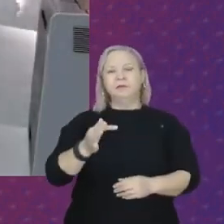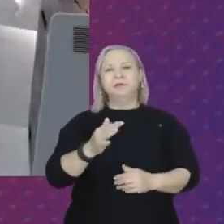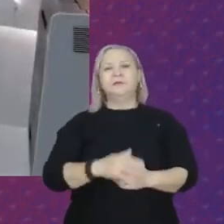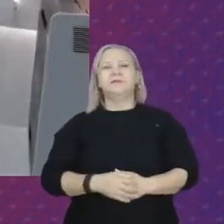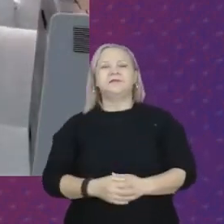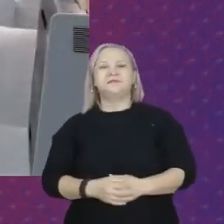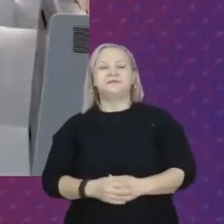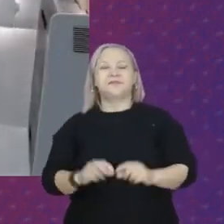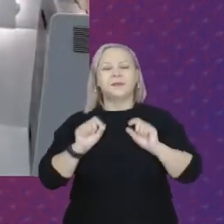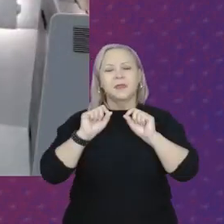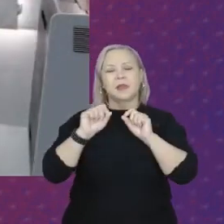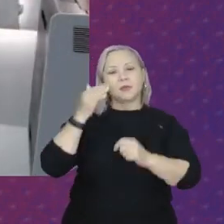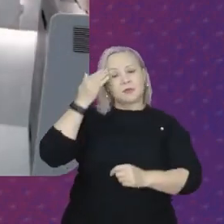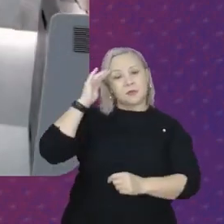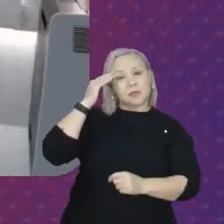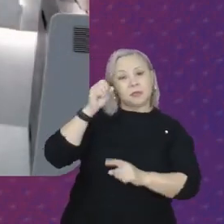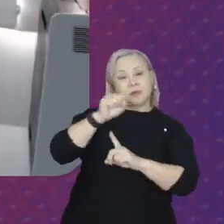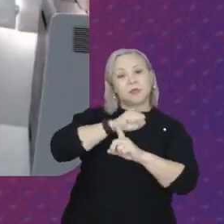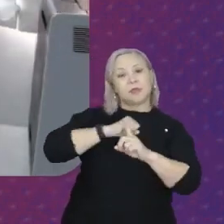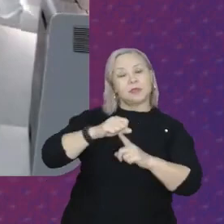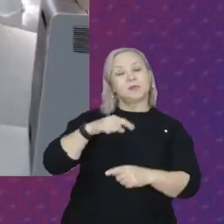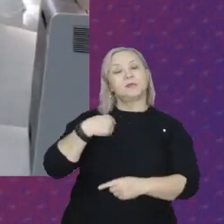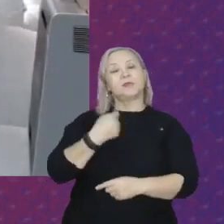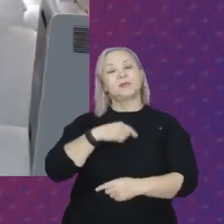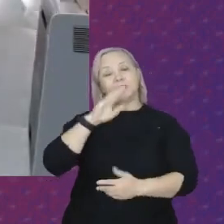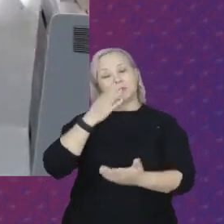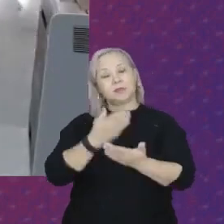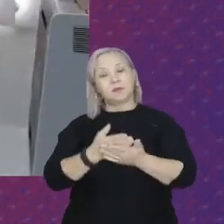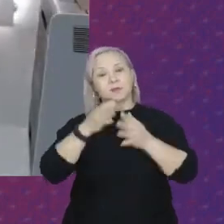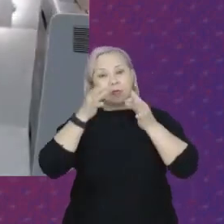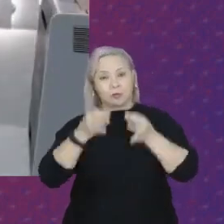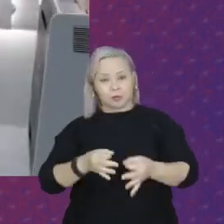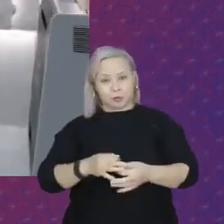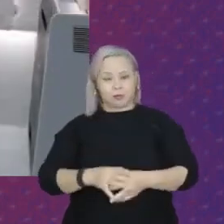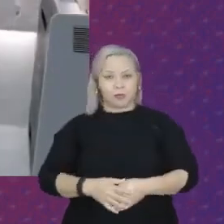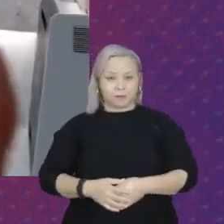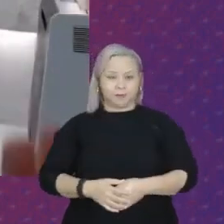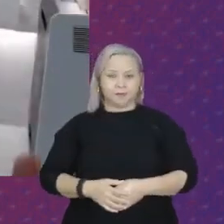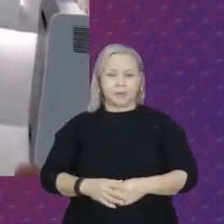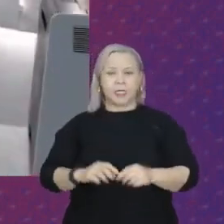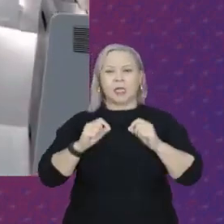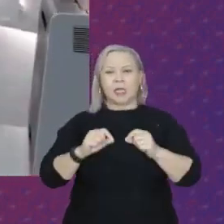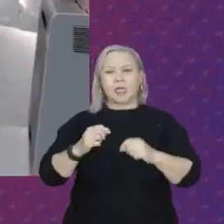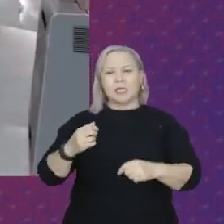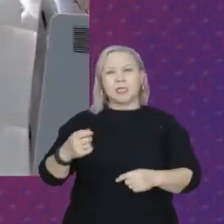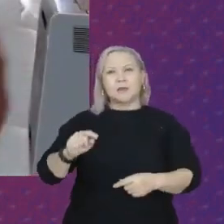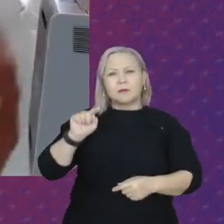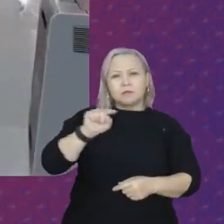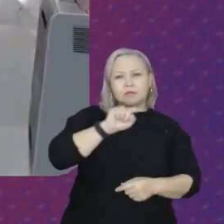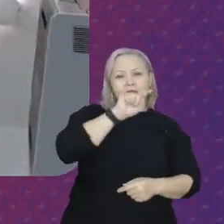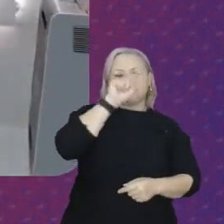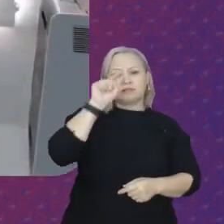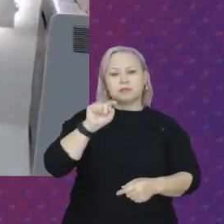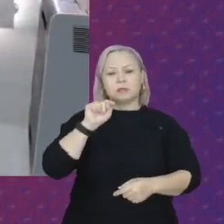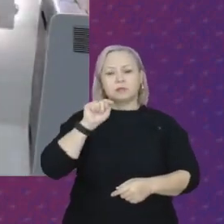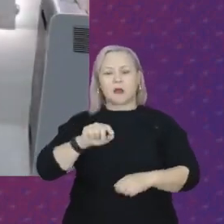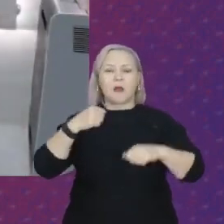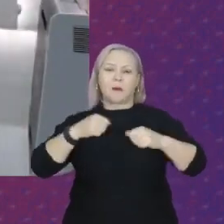de sociedade que nós acreditamos que seja mais justa. Então, essa é a grande interrogação que temos a fazer, e